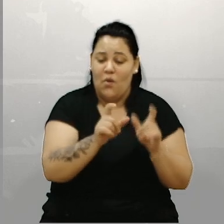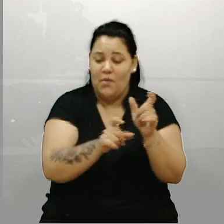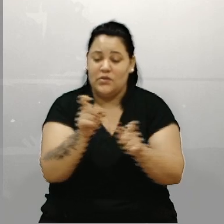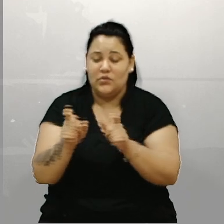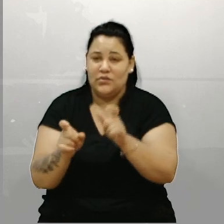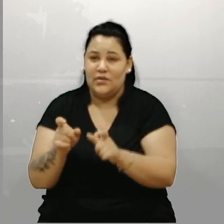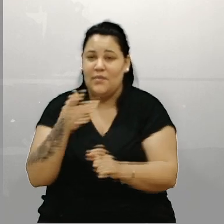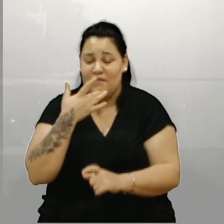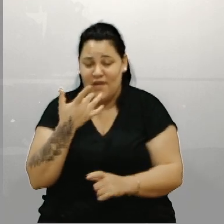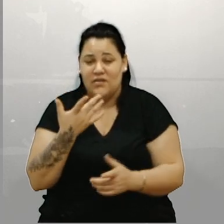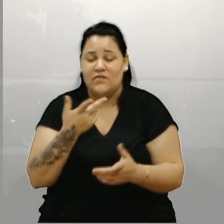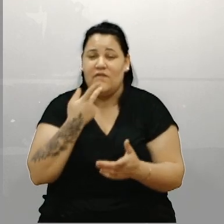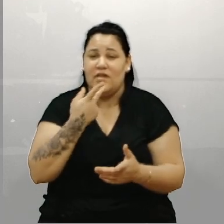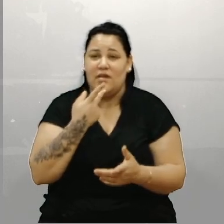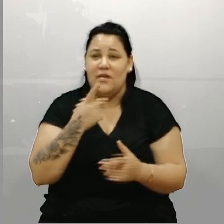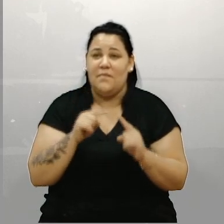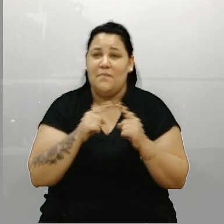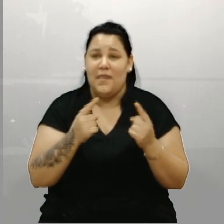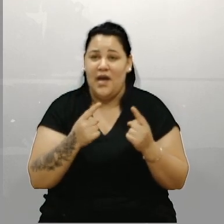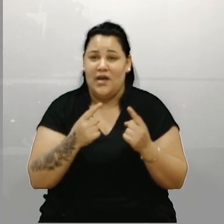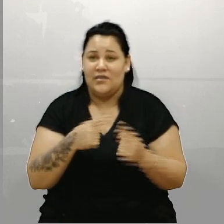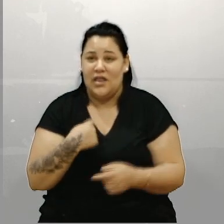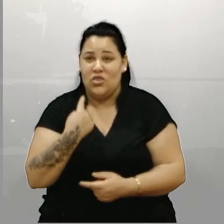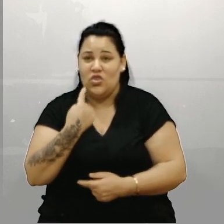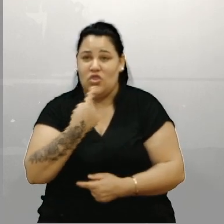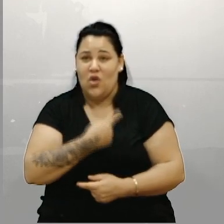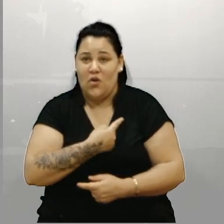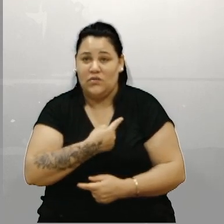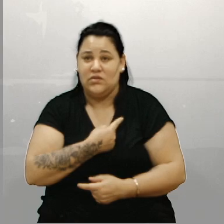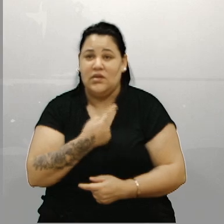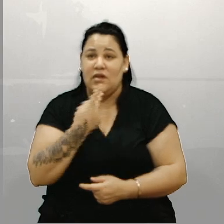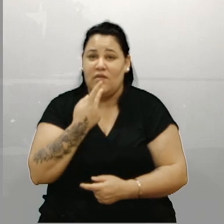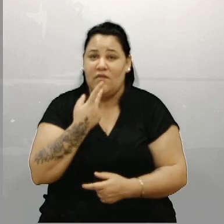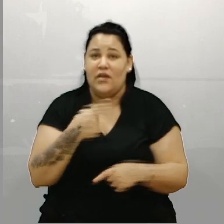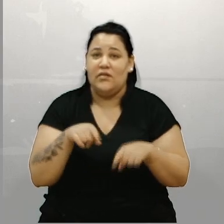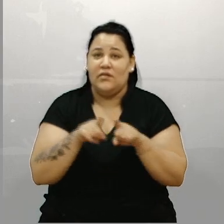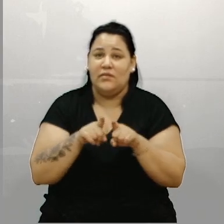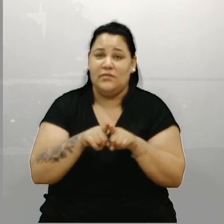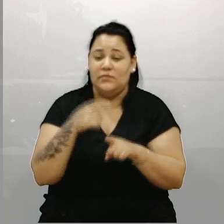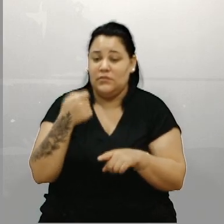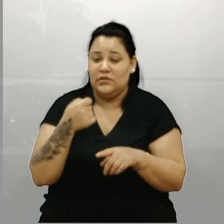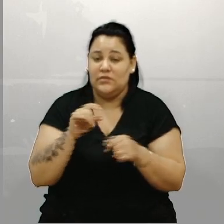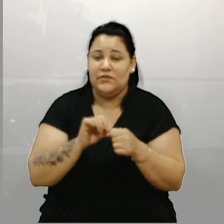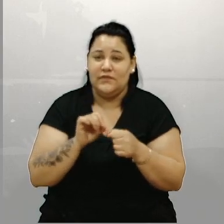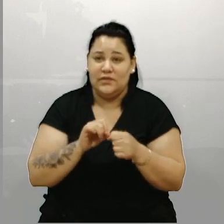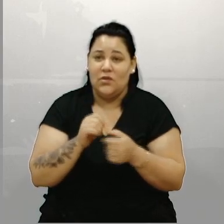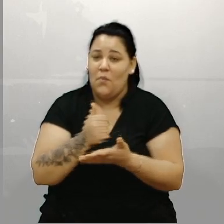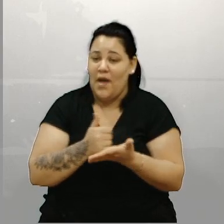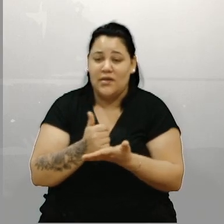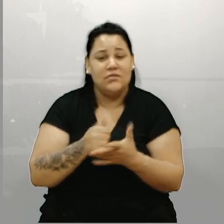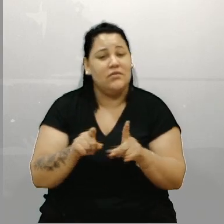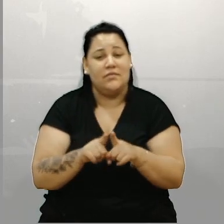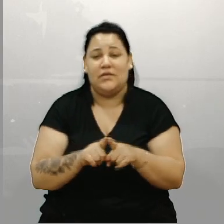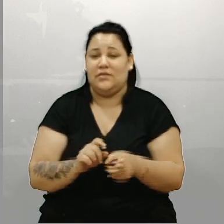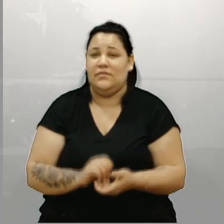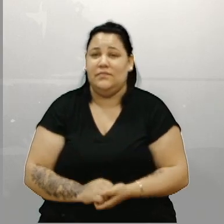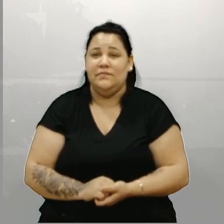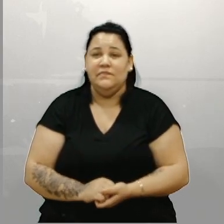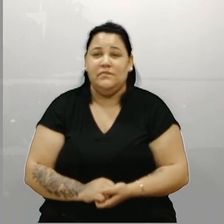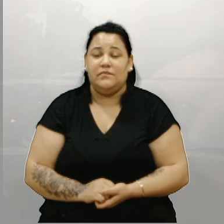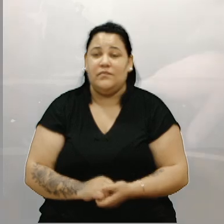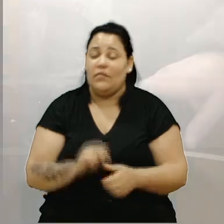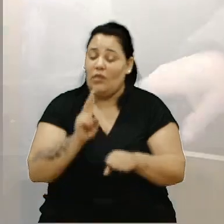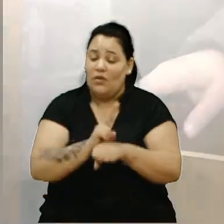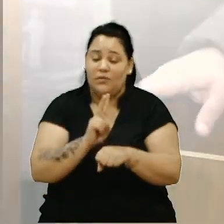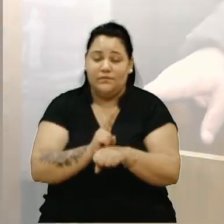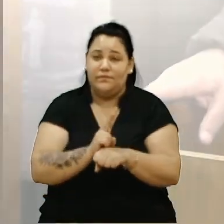a gente dizer. Mas quando é nós, quando eu digo assim, precisamos fazer o feijão com arroz também. Precisamos fazer o feijão